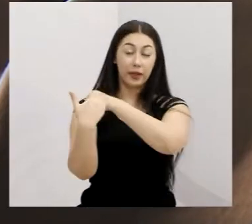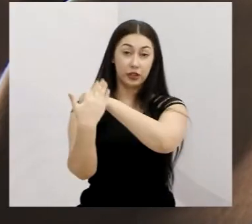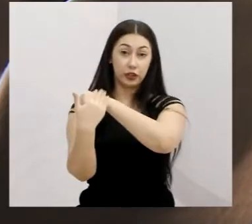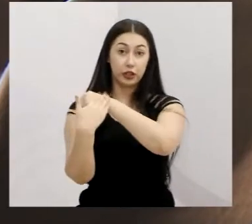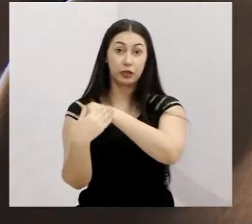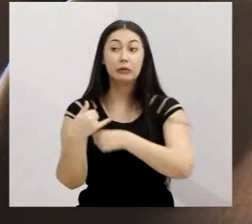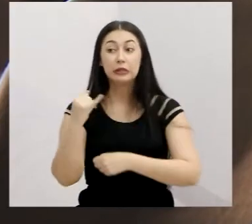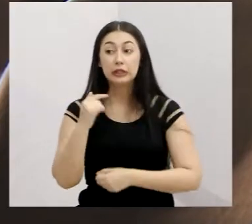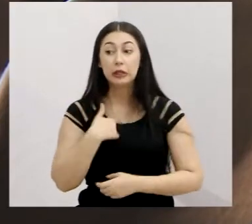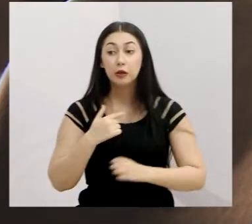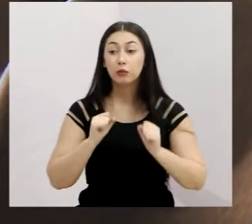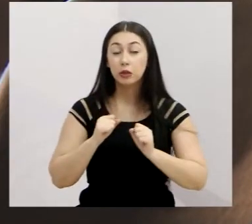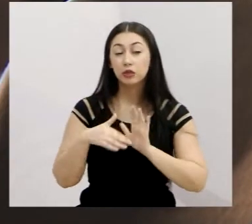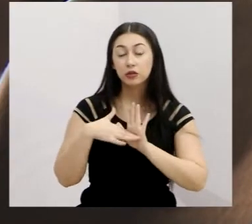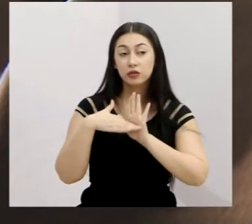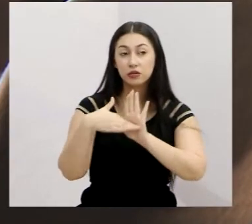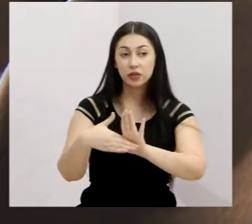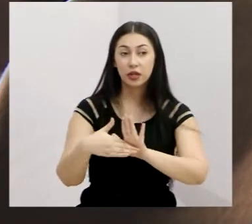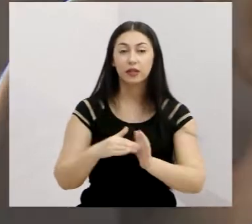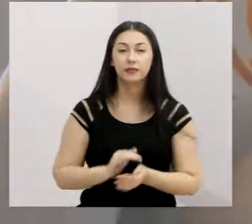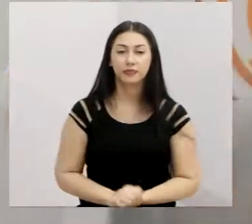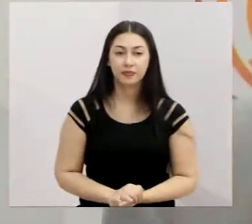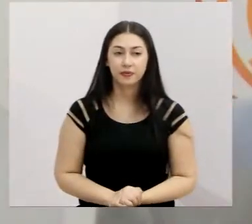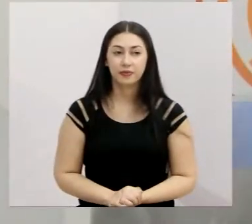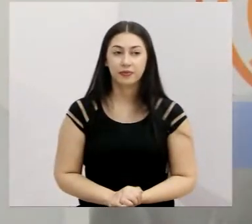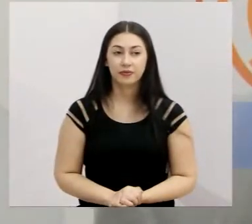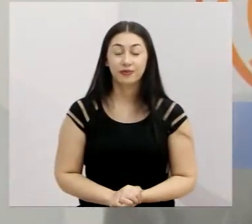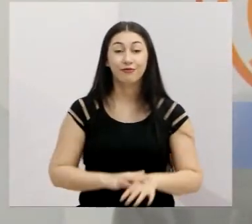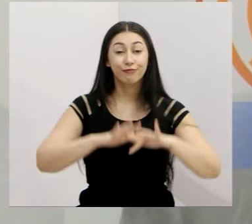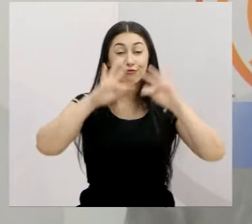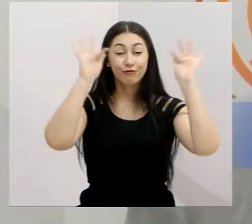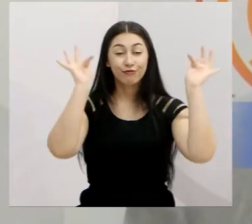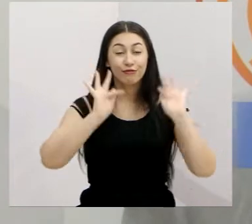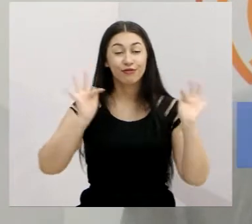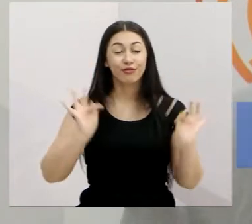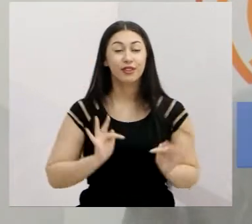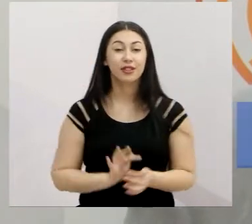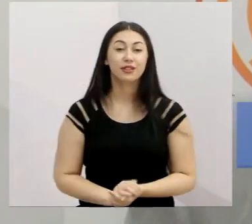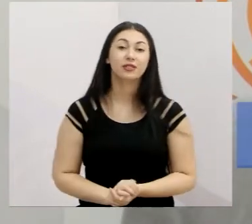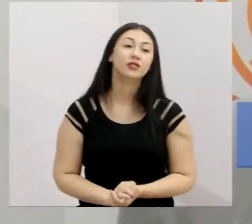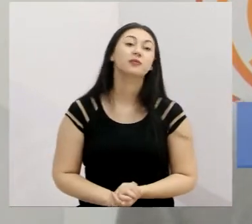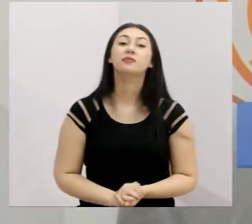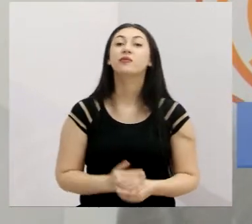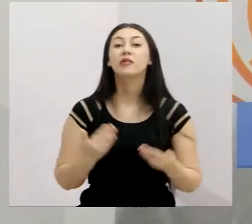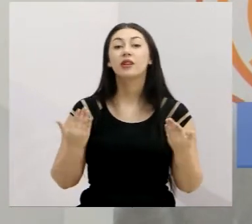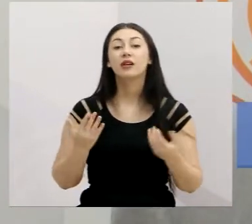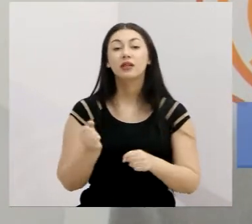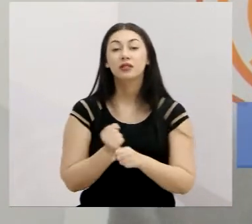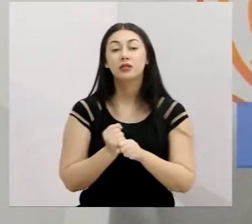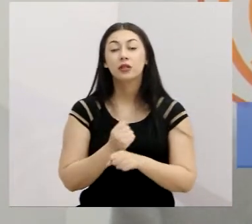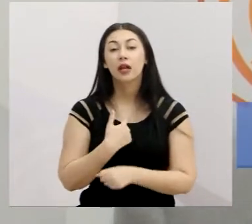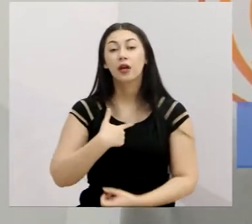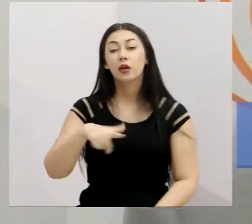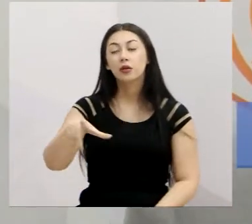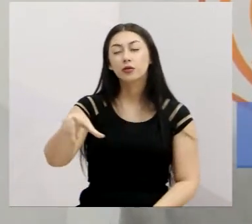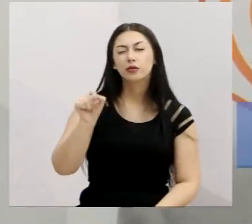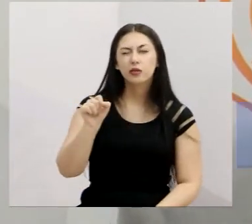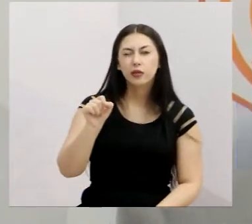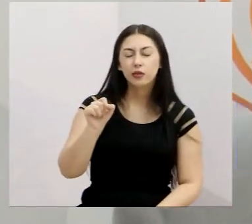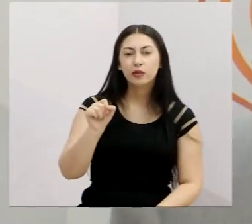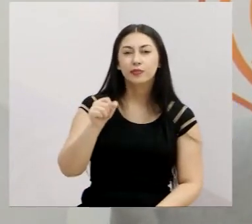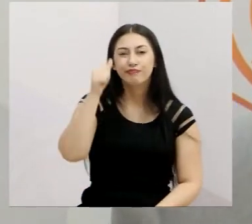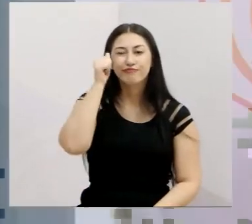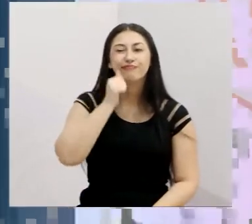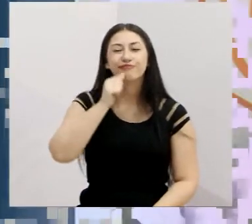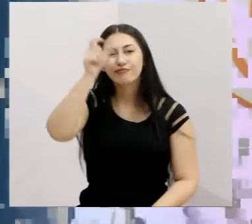se eu o que eu posso fazer né para ajudar com muita felicidade que esse ano eu indico para mulher